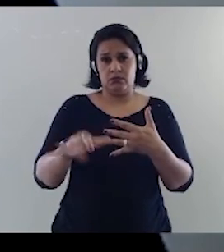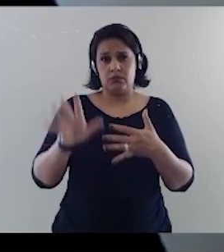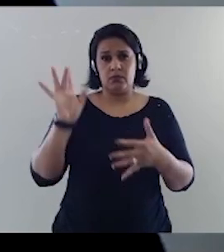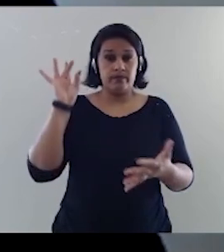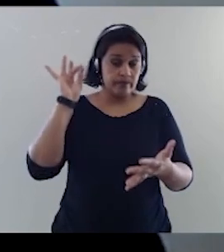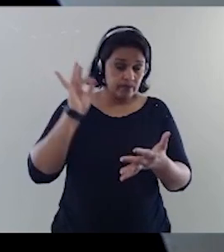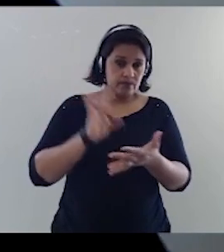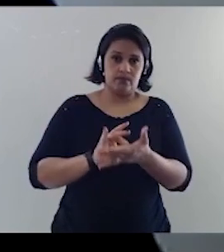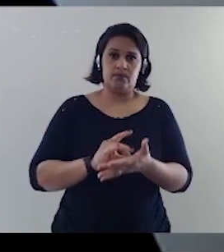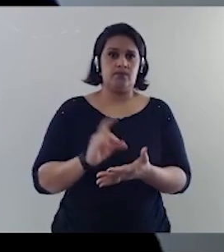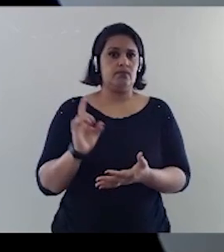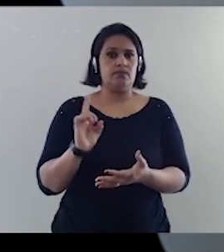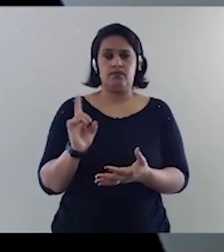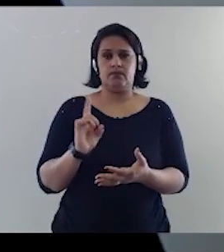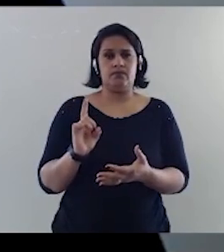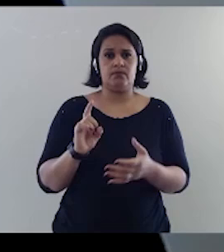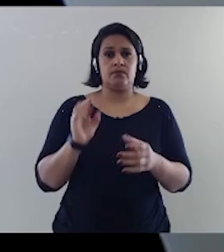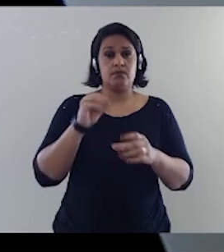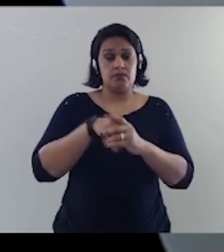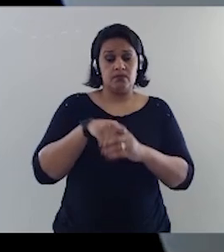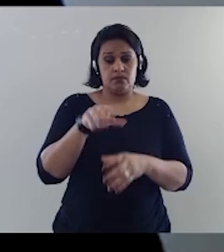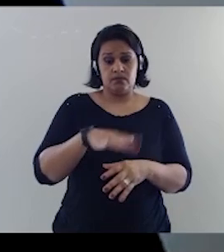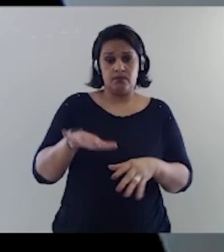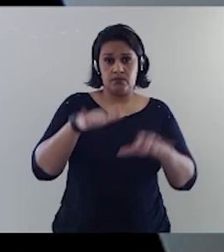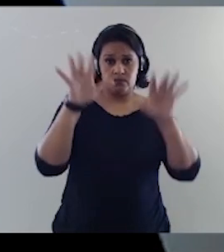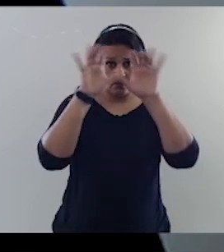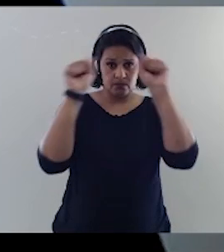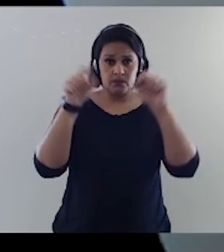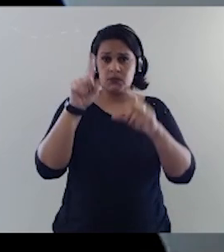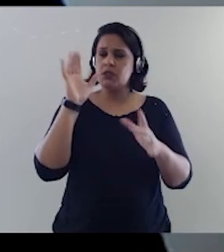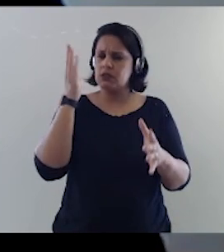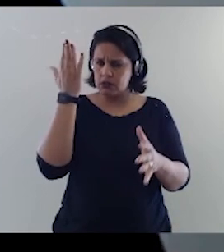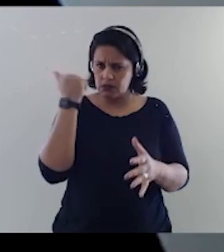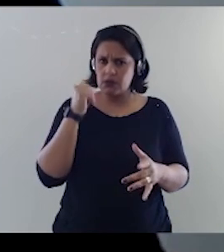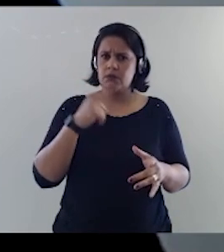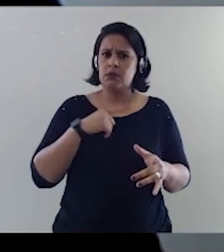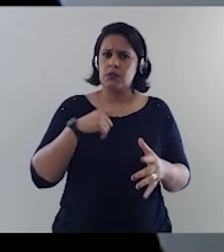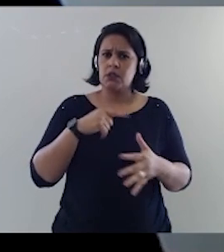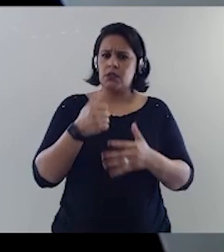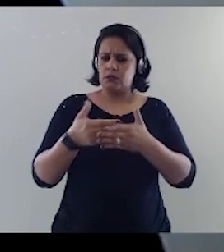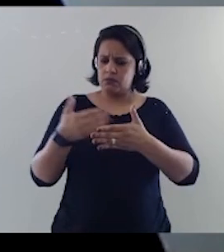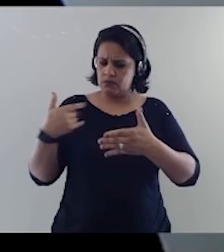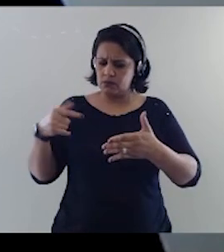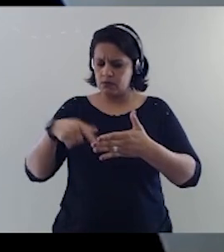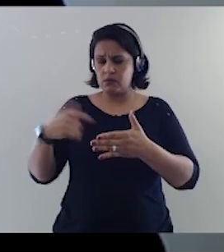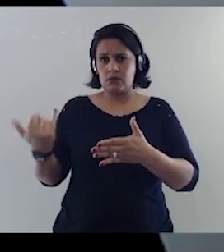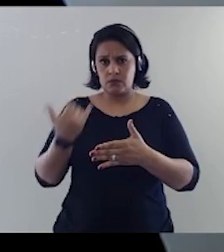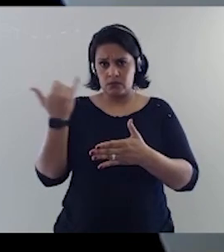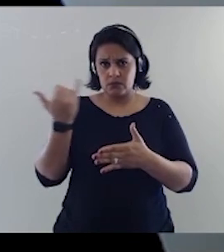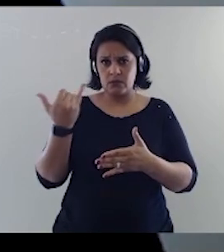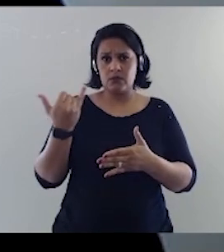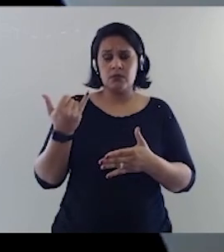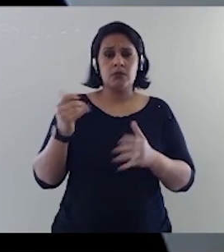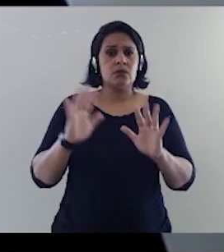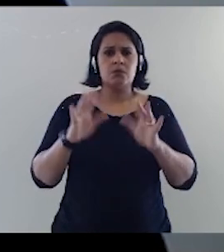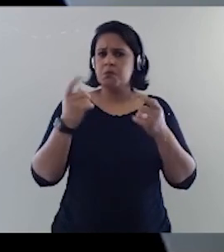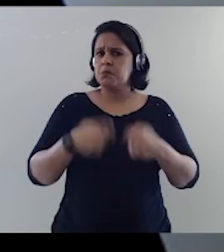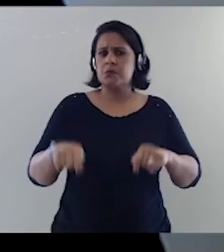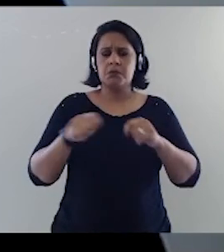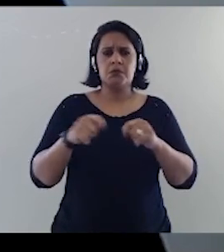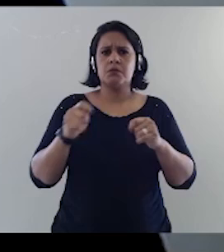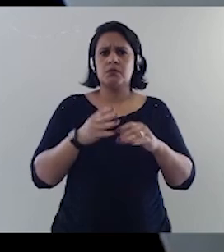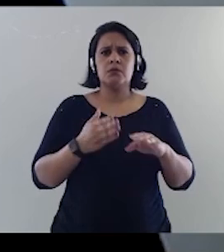nos sistemas jurídicos em que os tribunais reconhecem a força jurídica ao precedente, não é invulgar os tribunais superiores alterarem